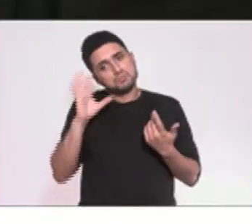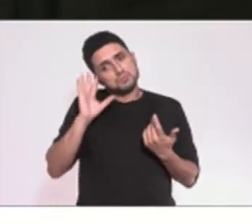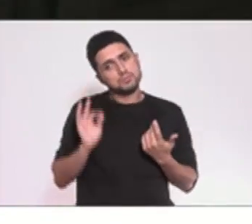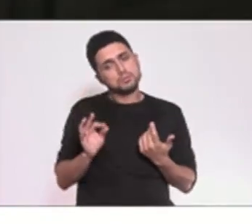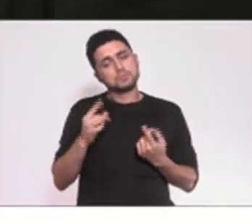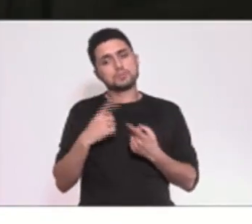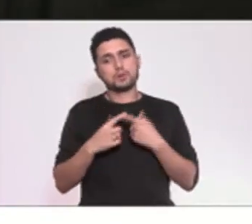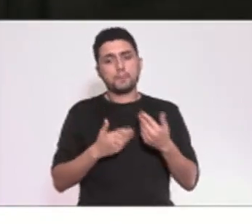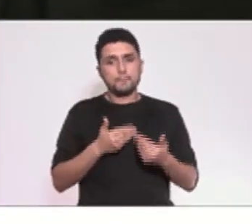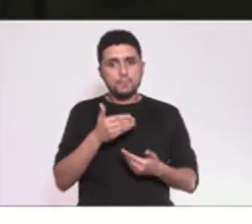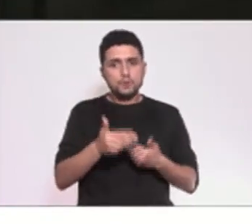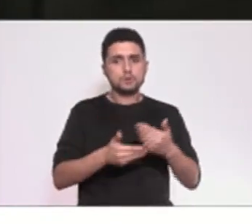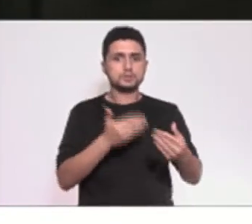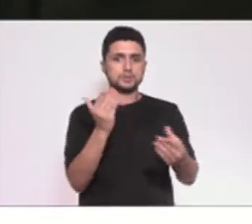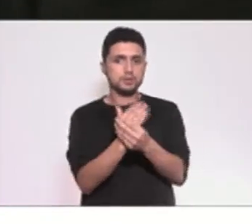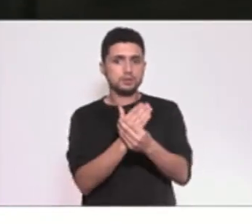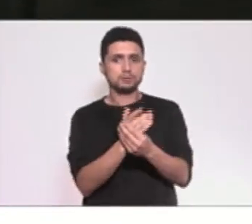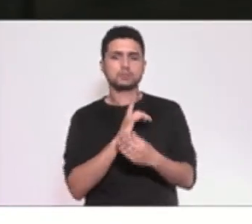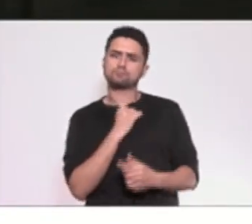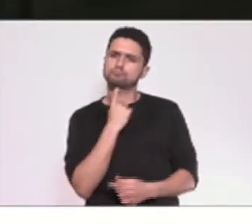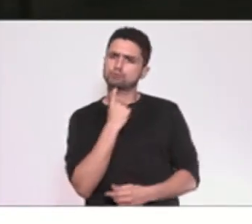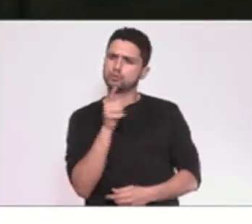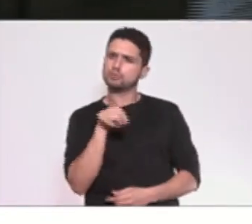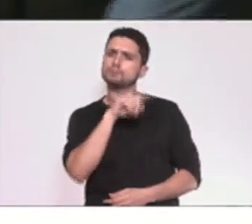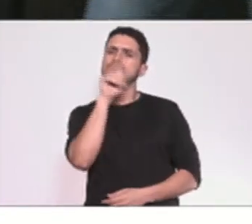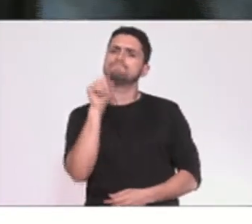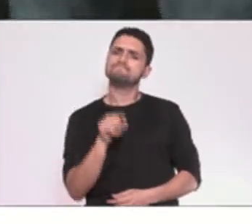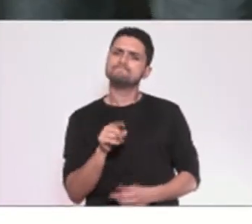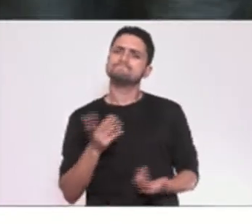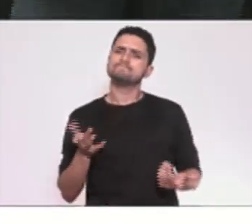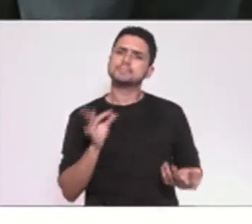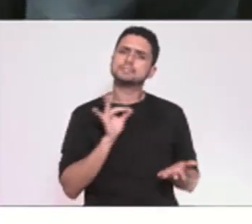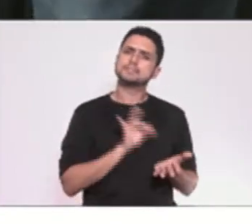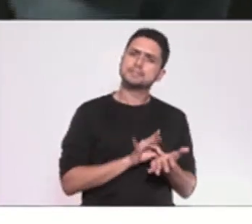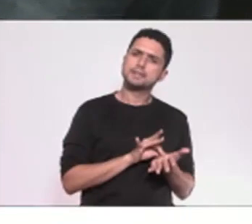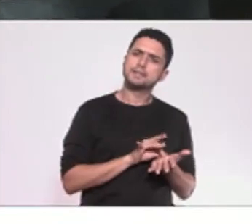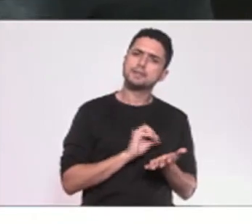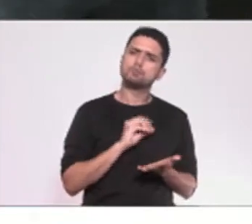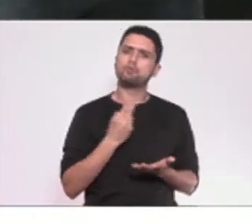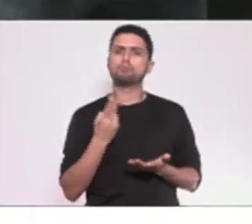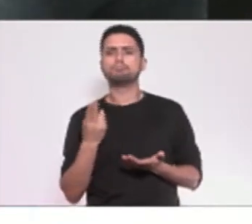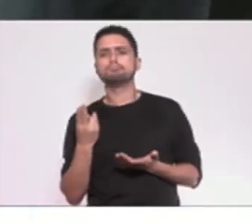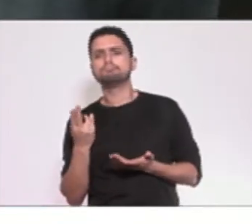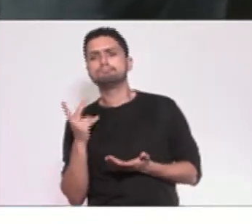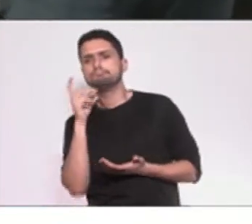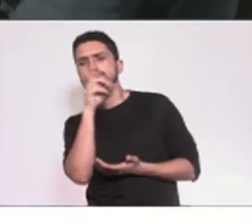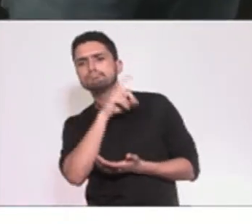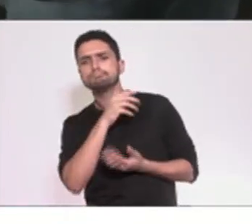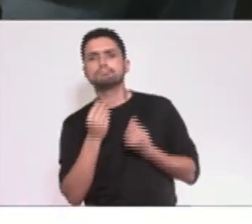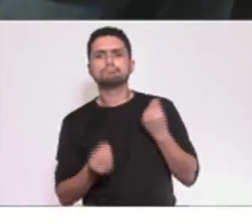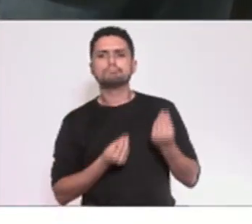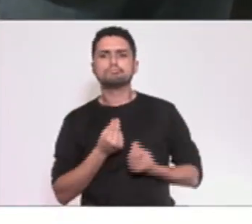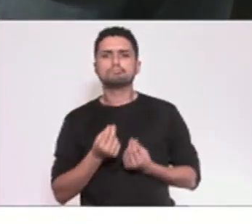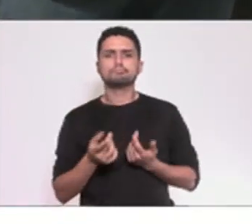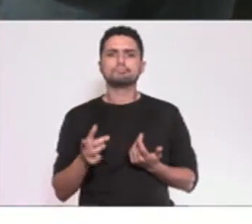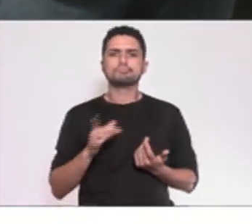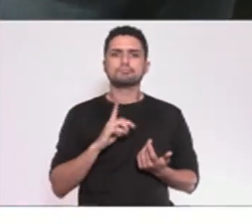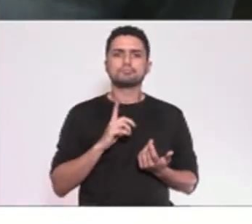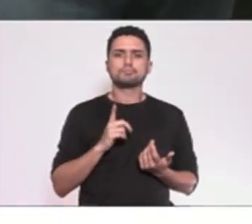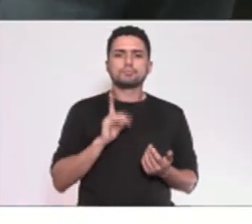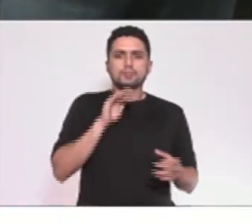pela dúvida sincera, se estaria ou não no exercício do mandato pela suspensão da posse, se estaria ou